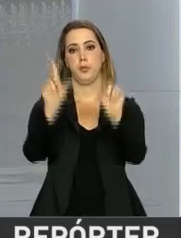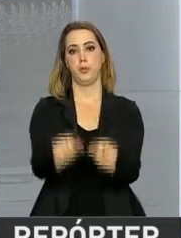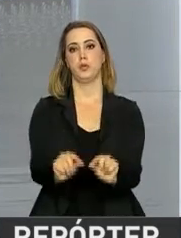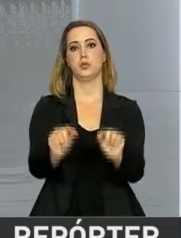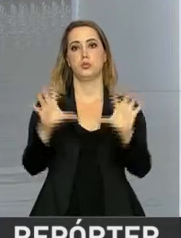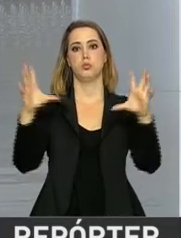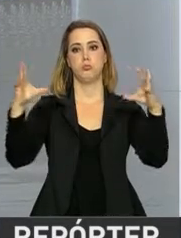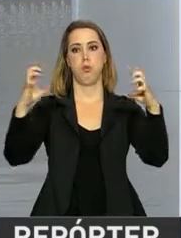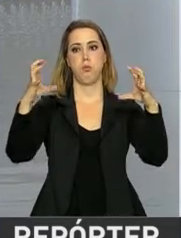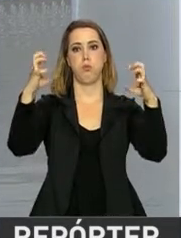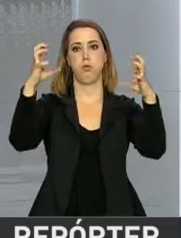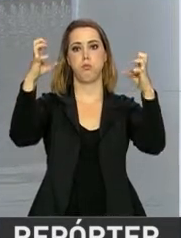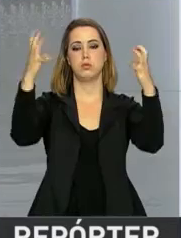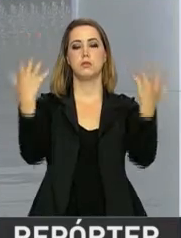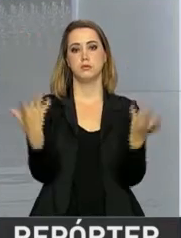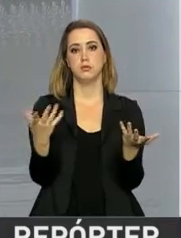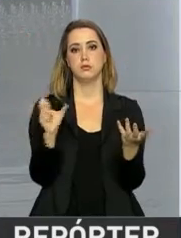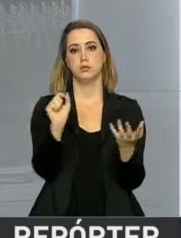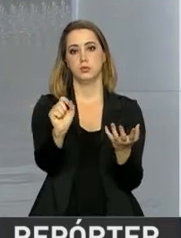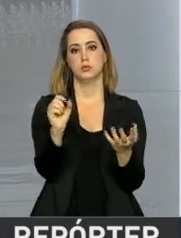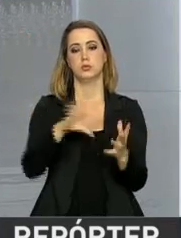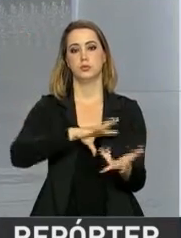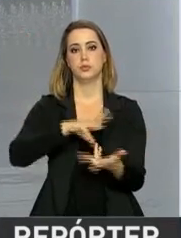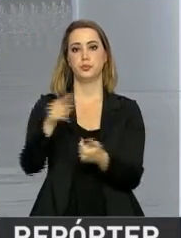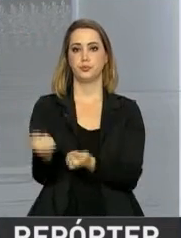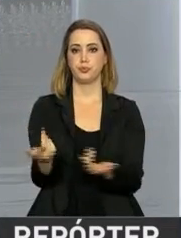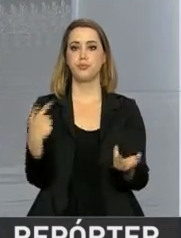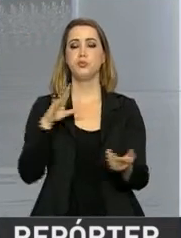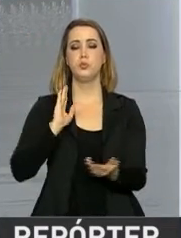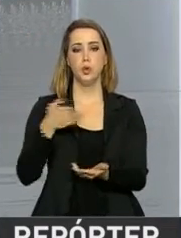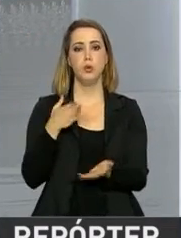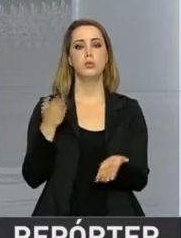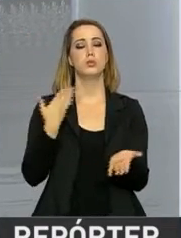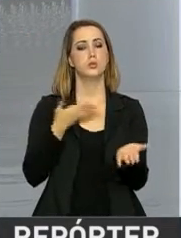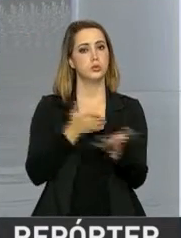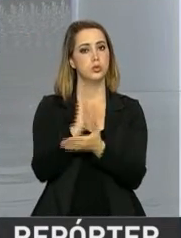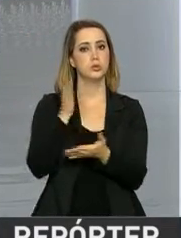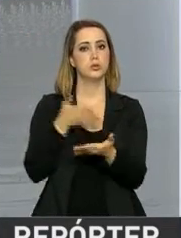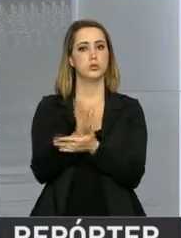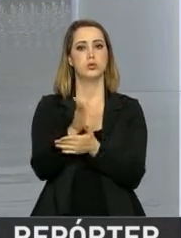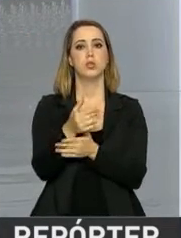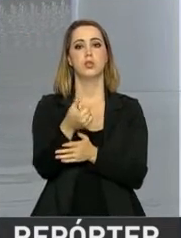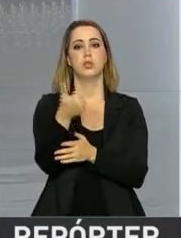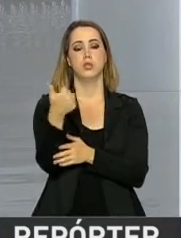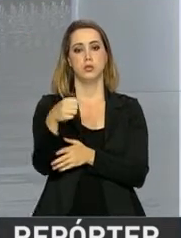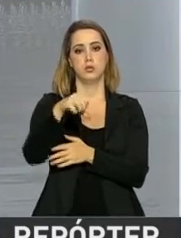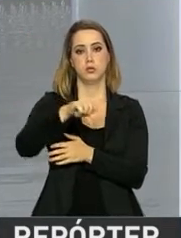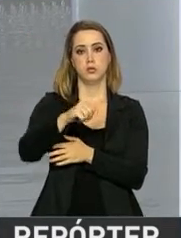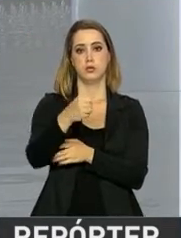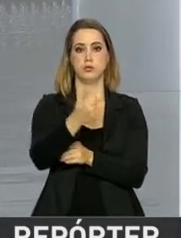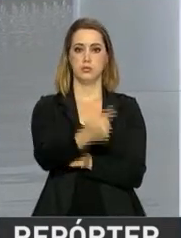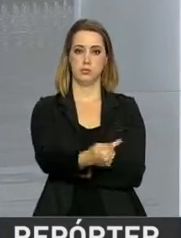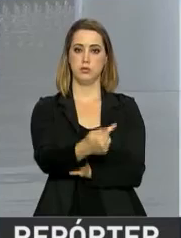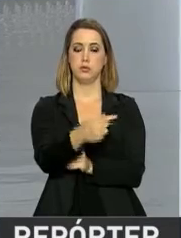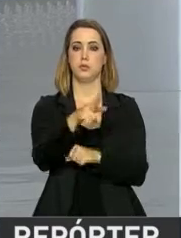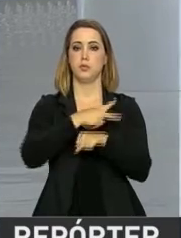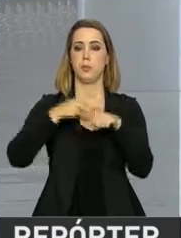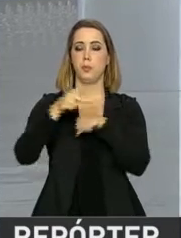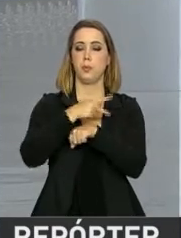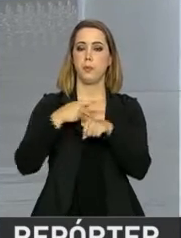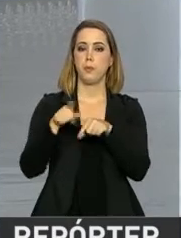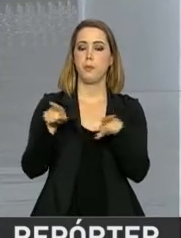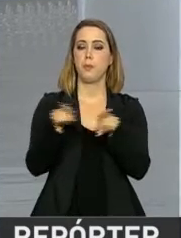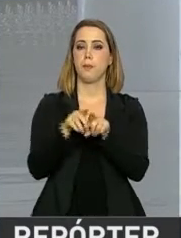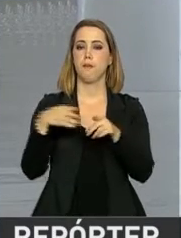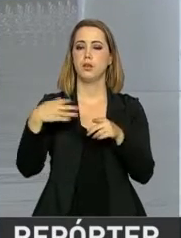os índices previstos o documento foi previamente aprovado por 197 países que participaram da